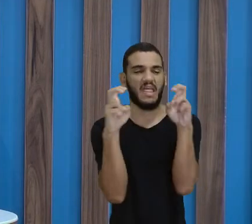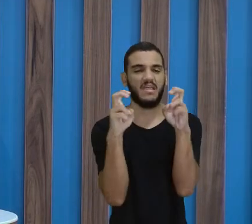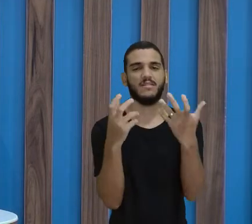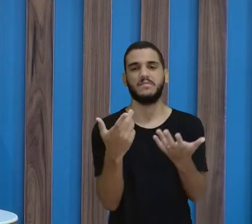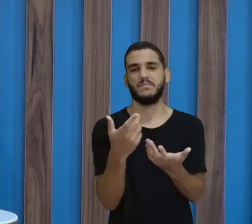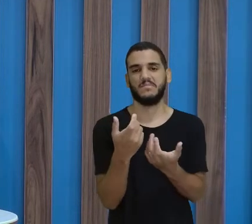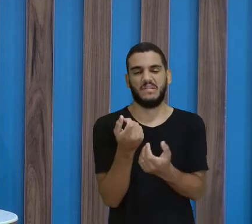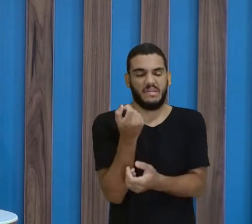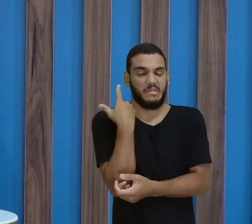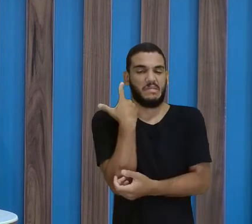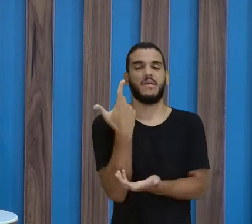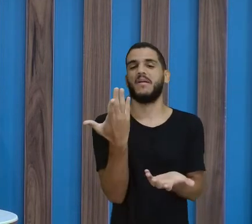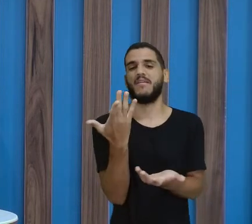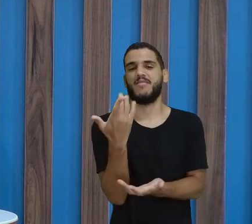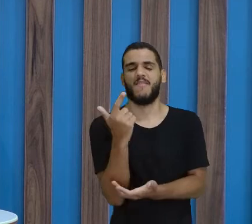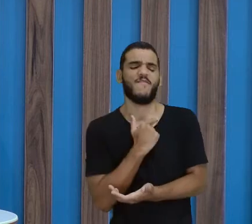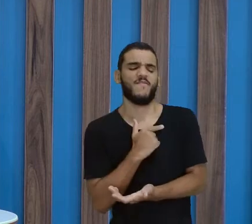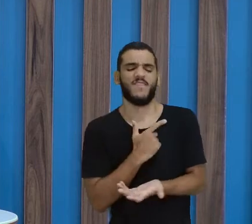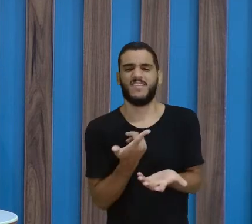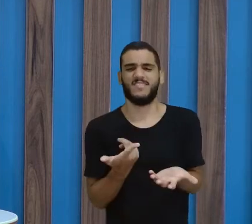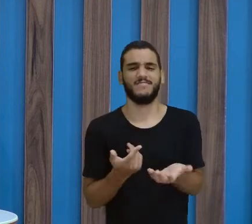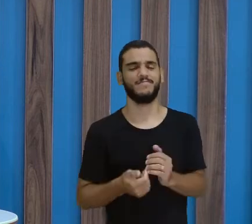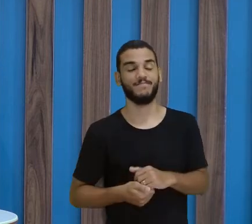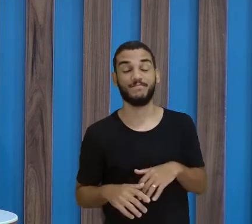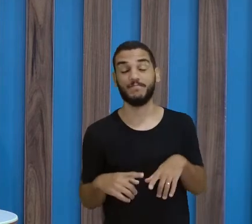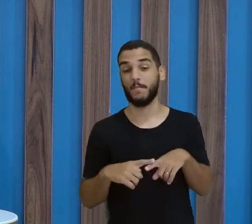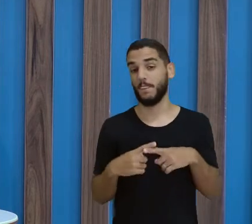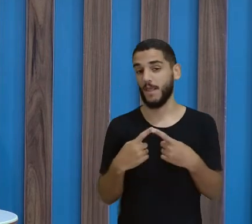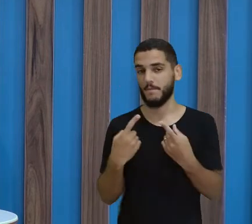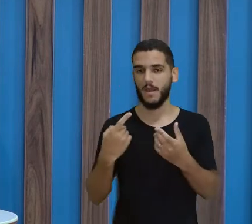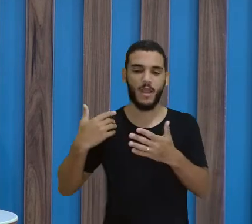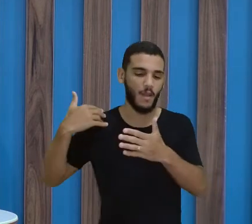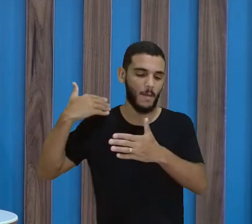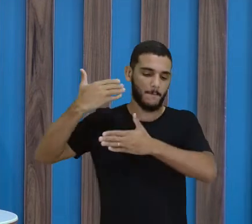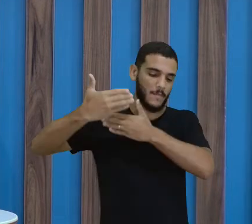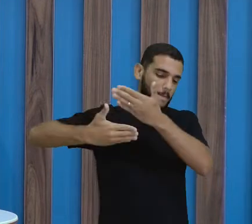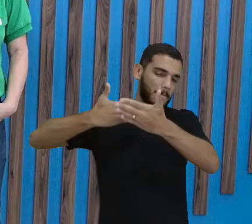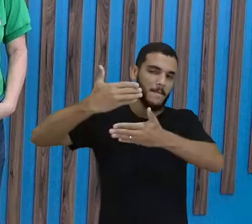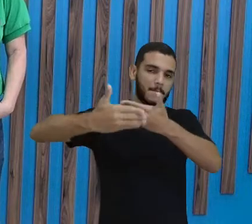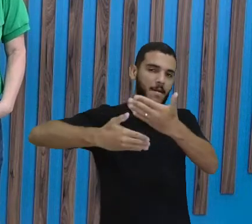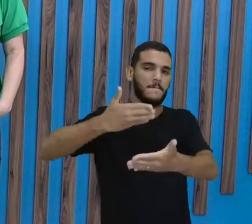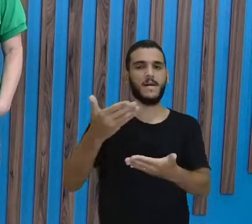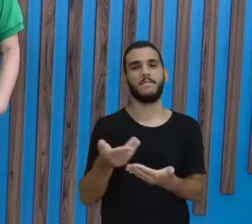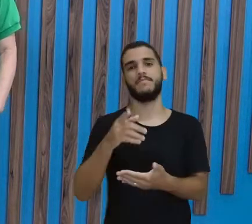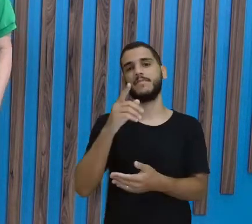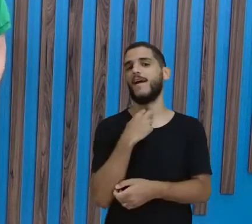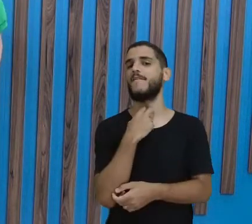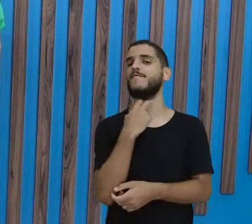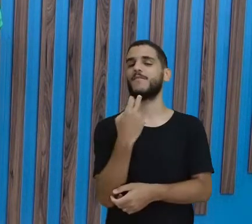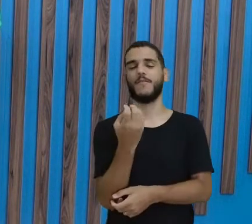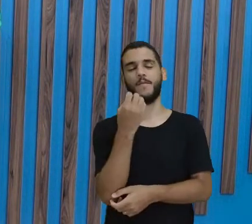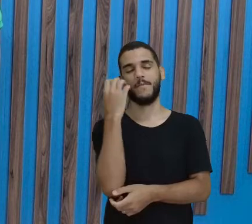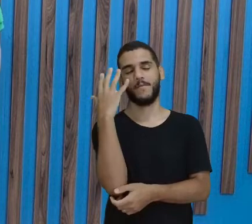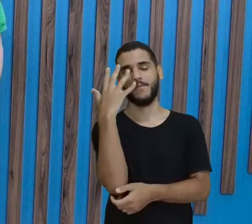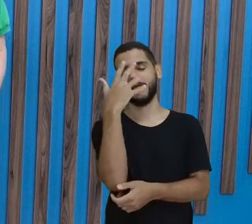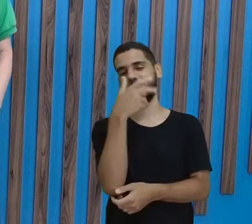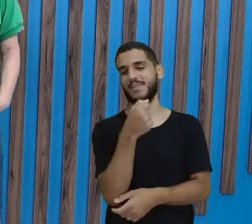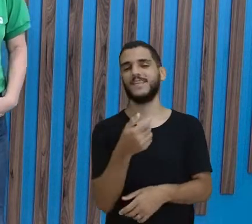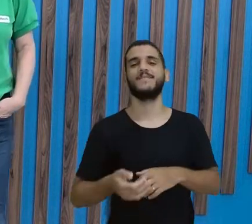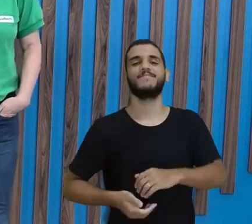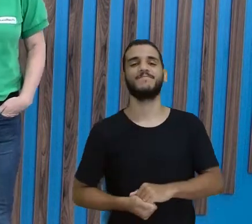que era desagradável, que era Sim. feia, né? Sim. Mas aí, com o passar do tempo, ele mostrou que não é nada disso. Não é nada disso, Não é? que a voz dele